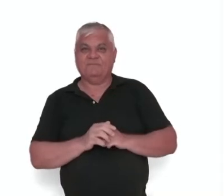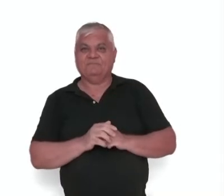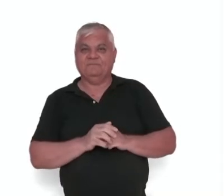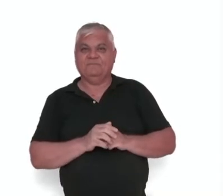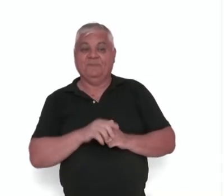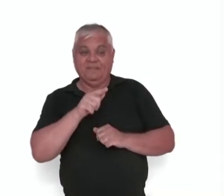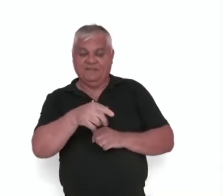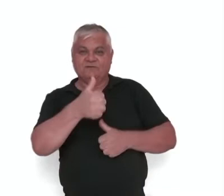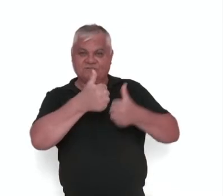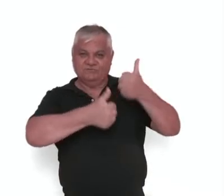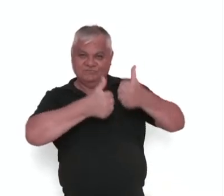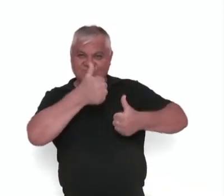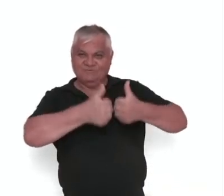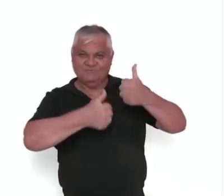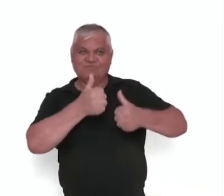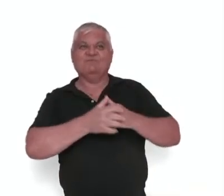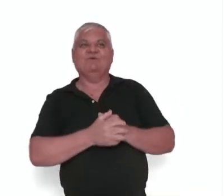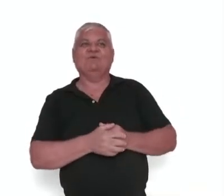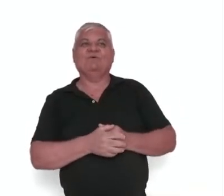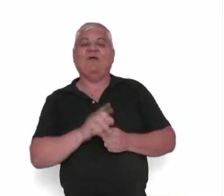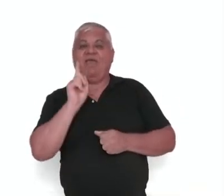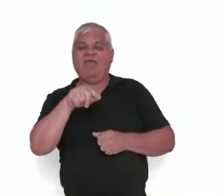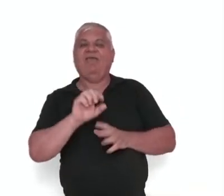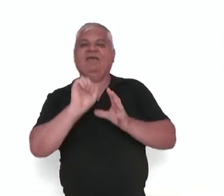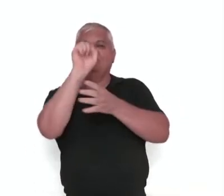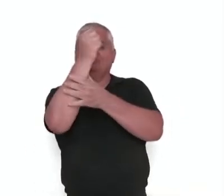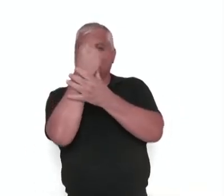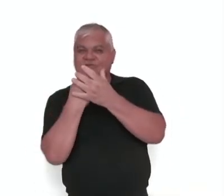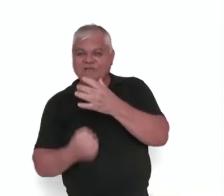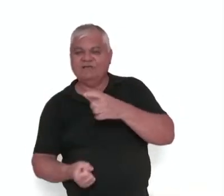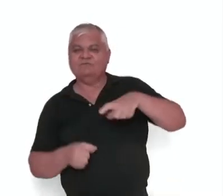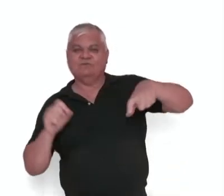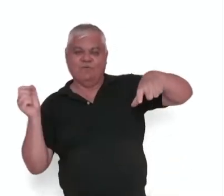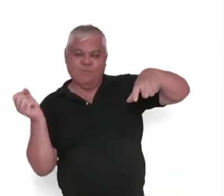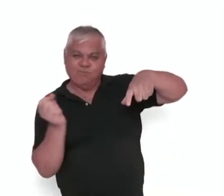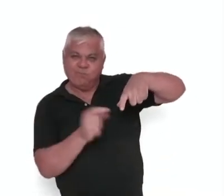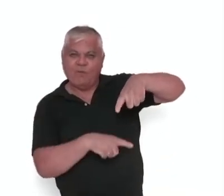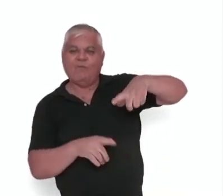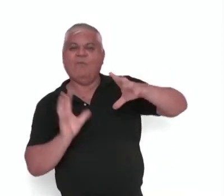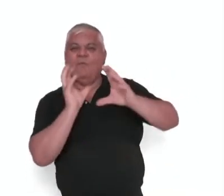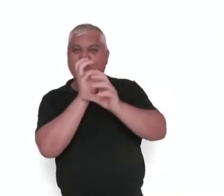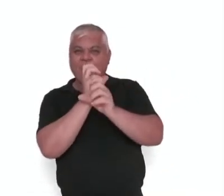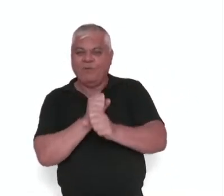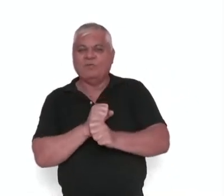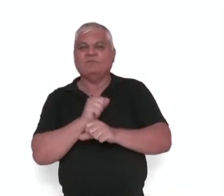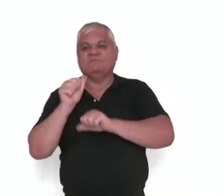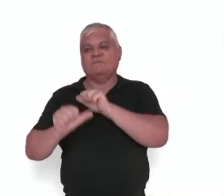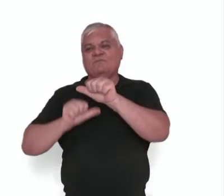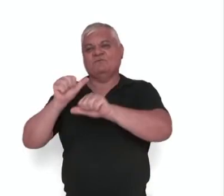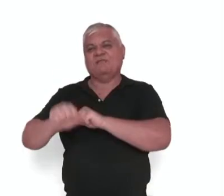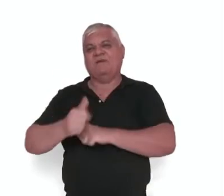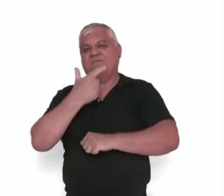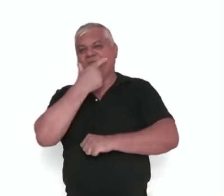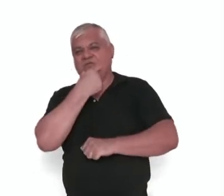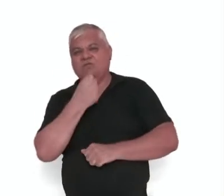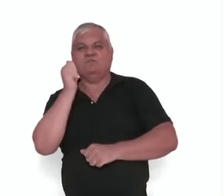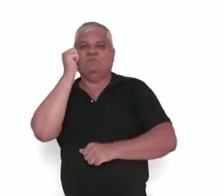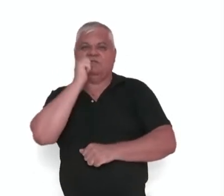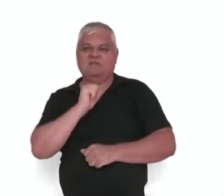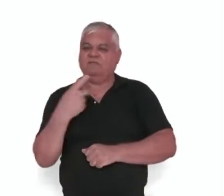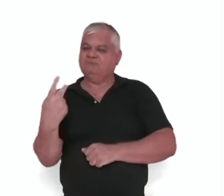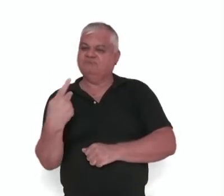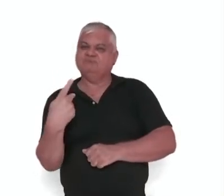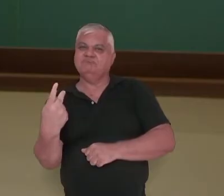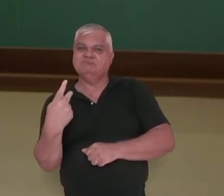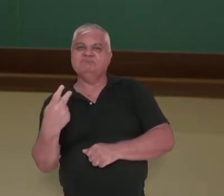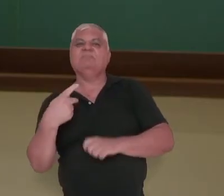jogo semi-cooperativo, o ponto, a cesta ou o gol deve ser marcado de forma alternada entre meninos e meninas. Então, se